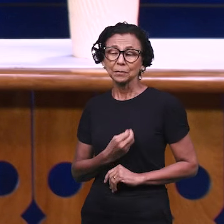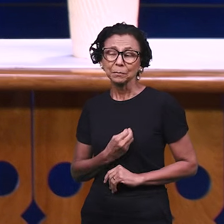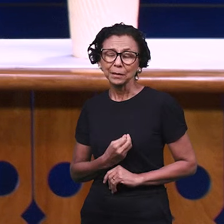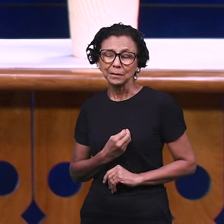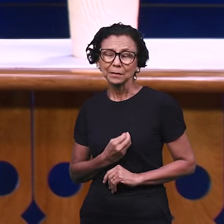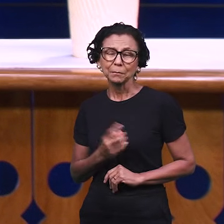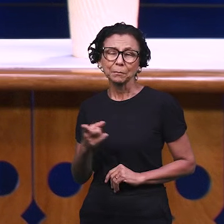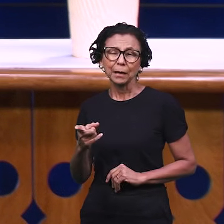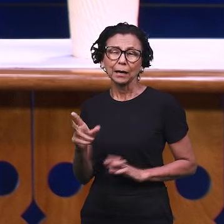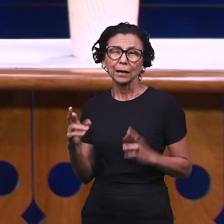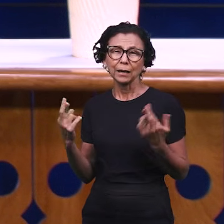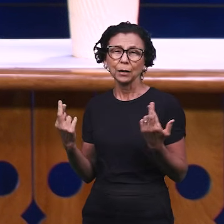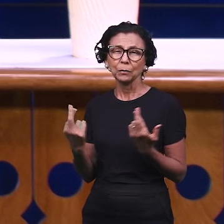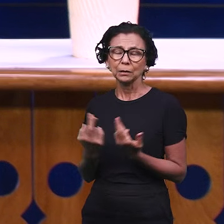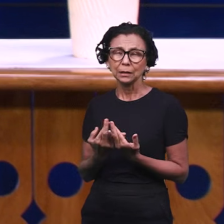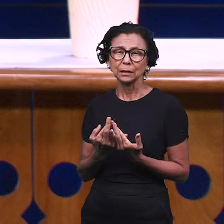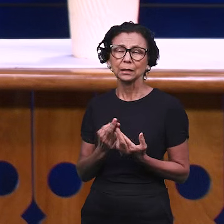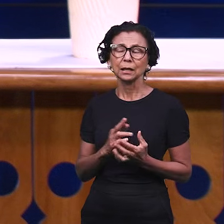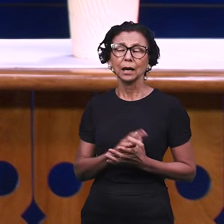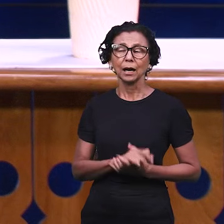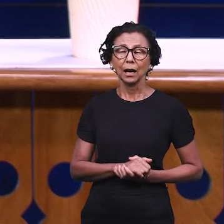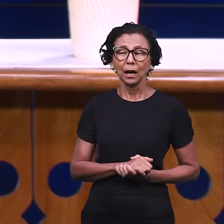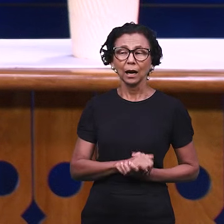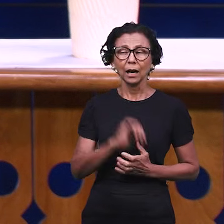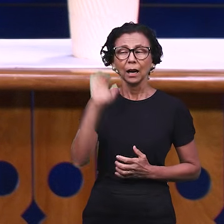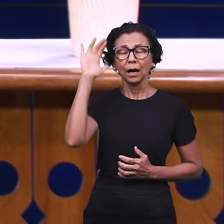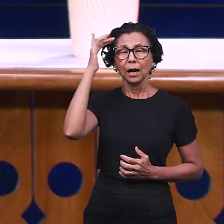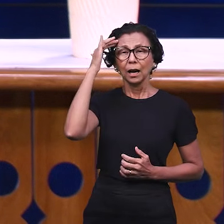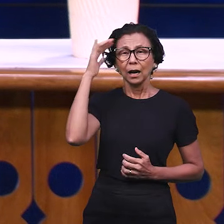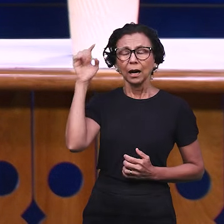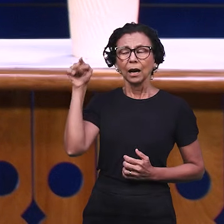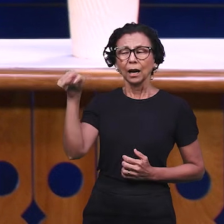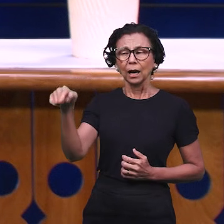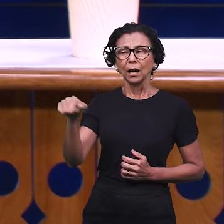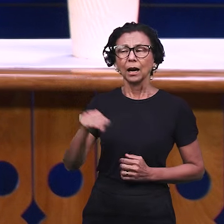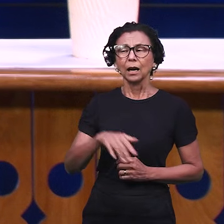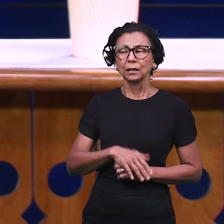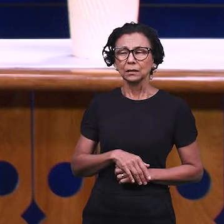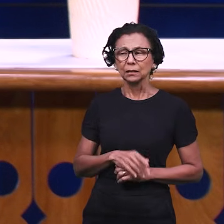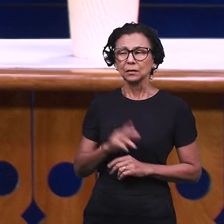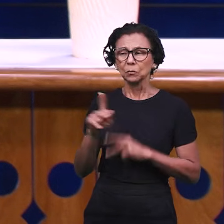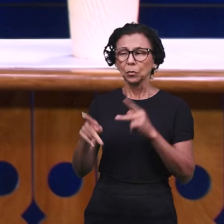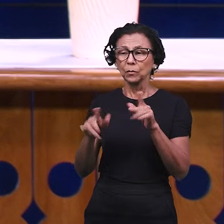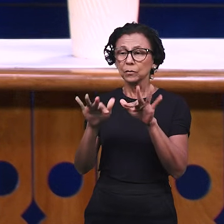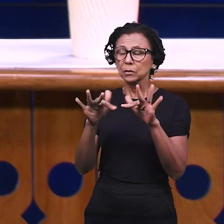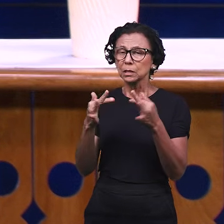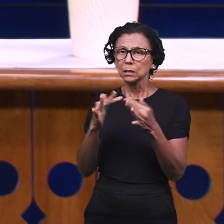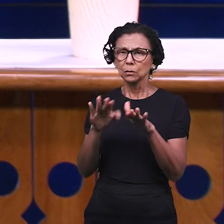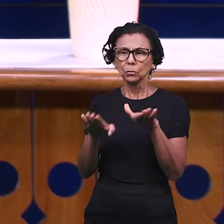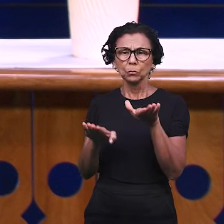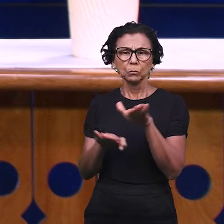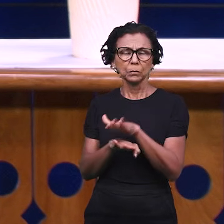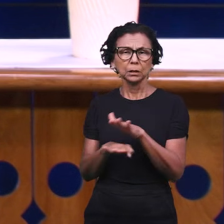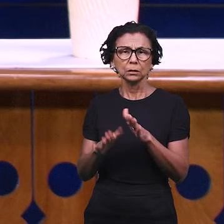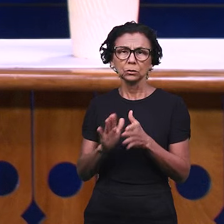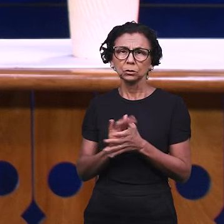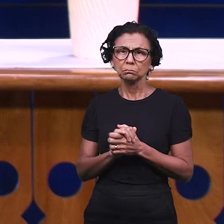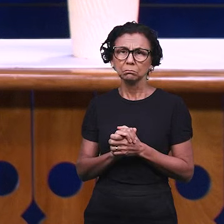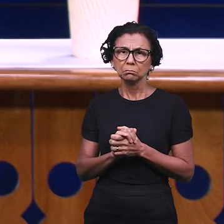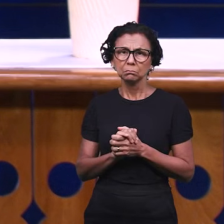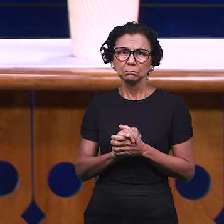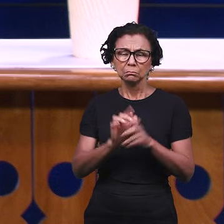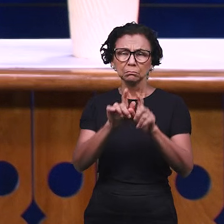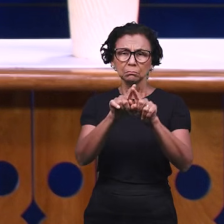procuramos a obra e entendemos que ali havia a obra do Senhor. Ali estava a obra naquele povo simples, humilde, num pequeno salão dentro